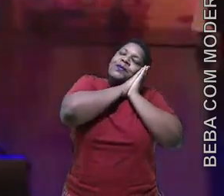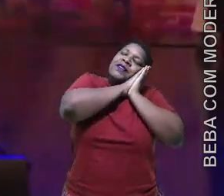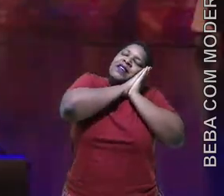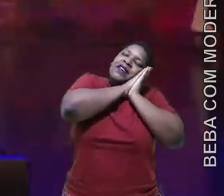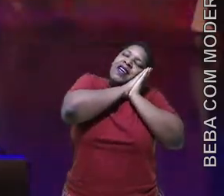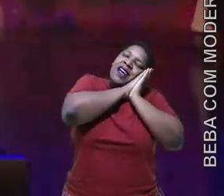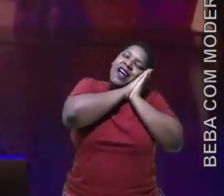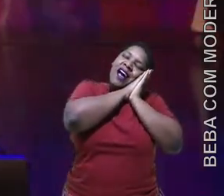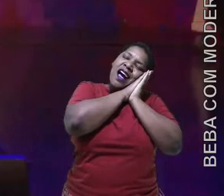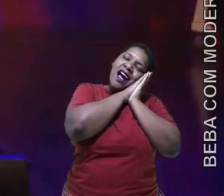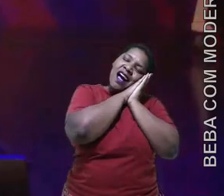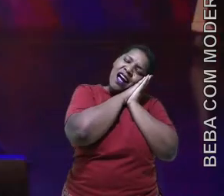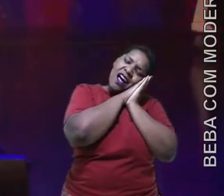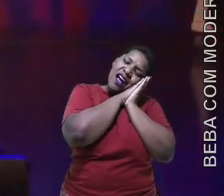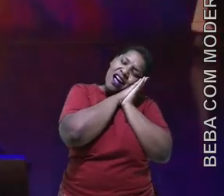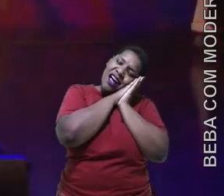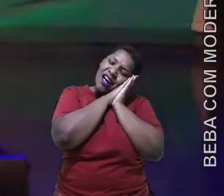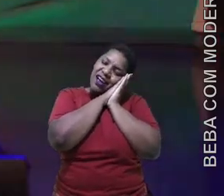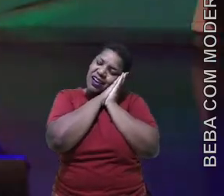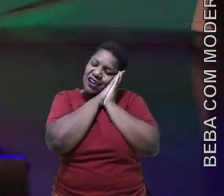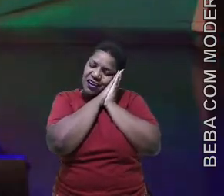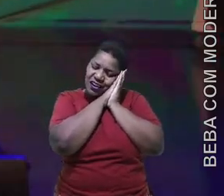E aí